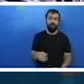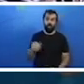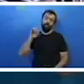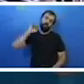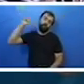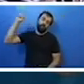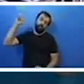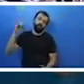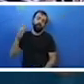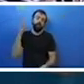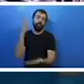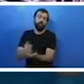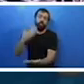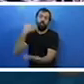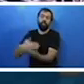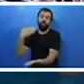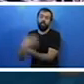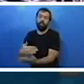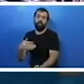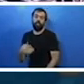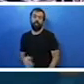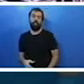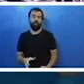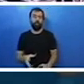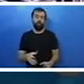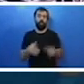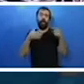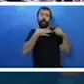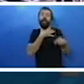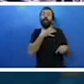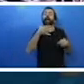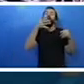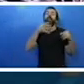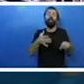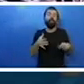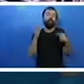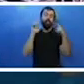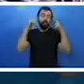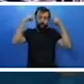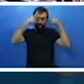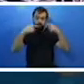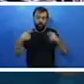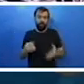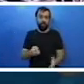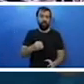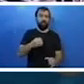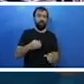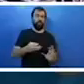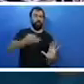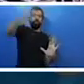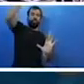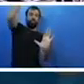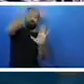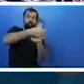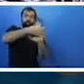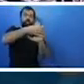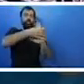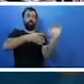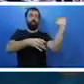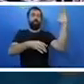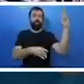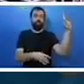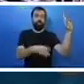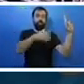Rica e lá ficou exposto. E o corpo dele, ó, as outras partes foram penduradas